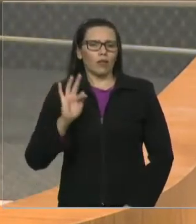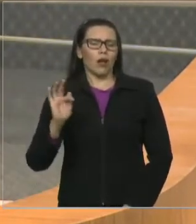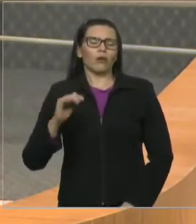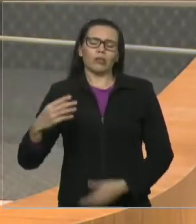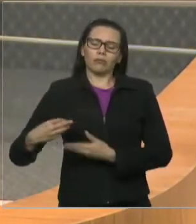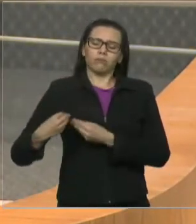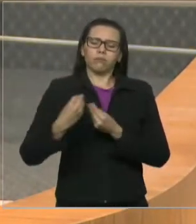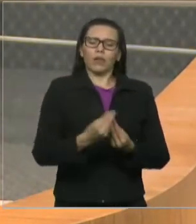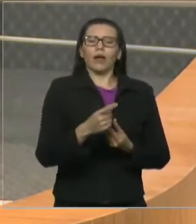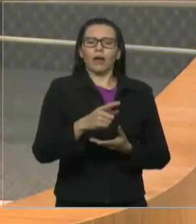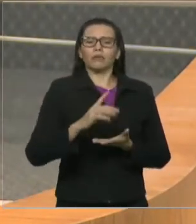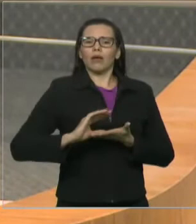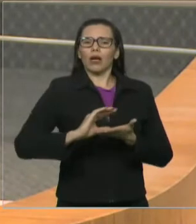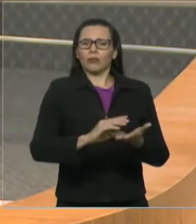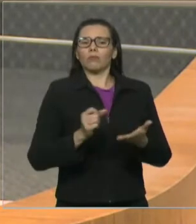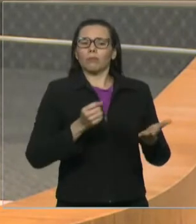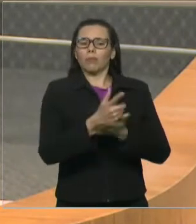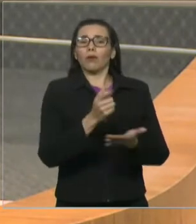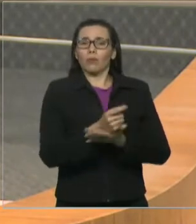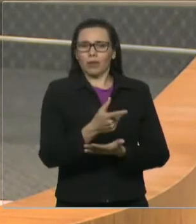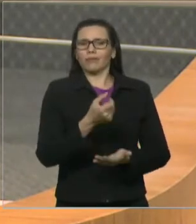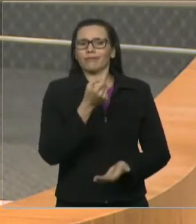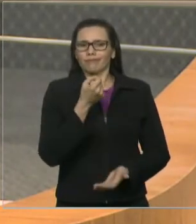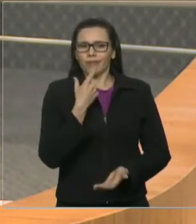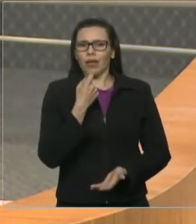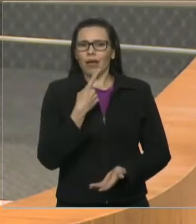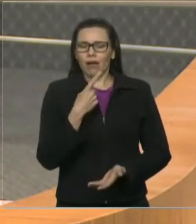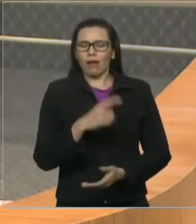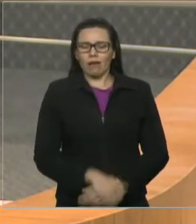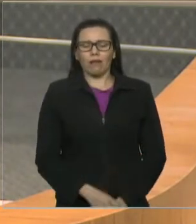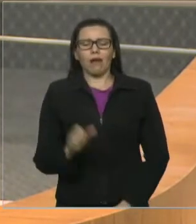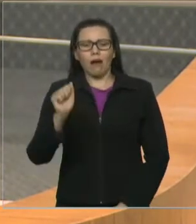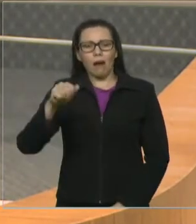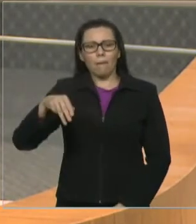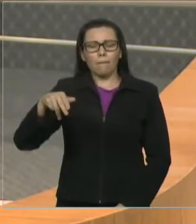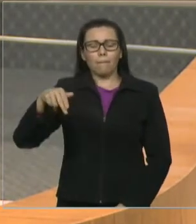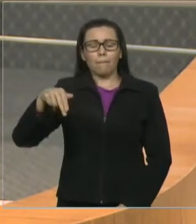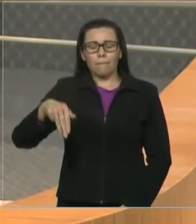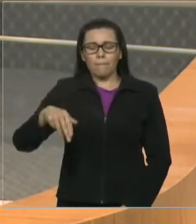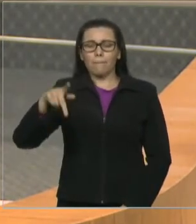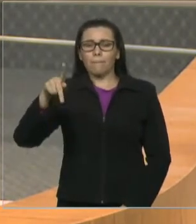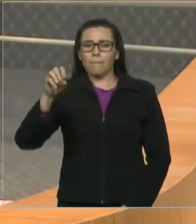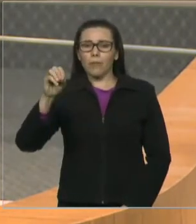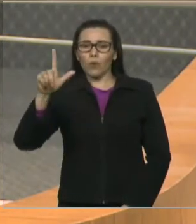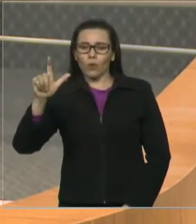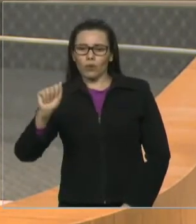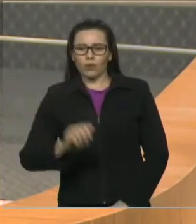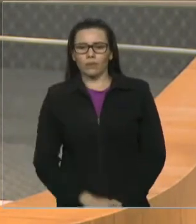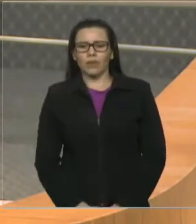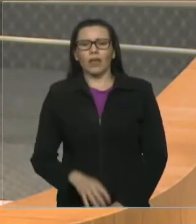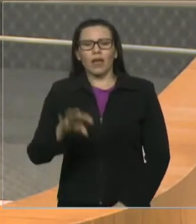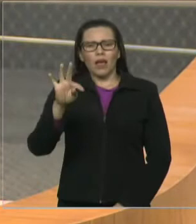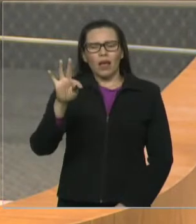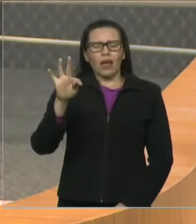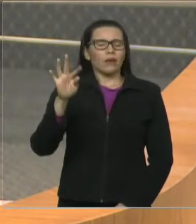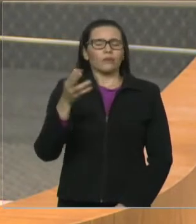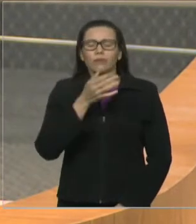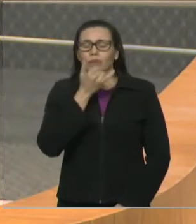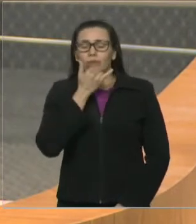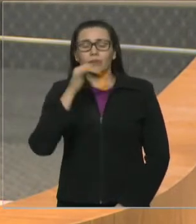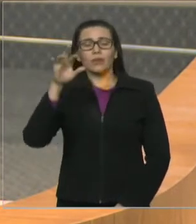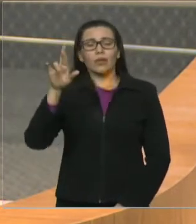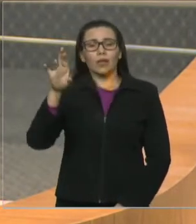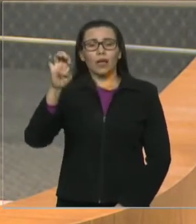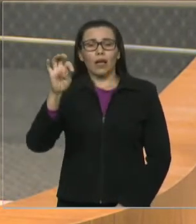medicação. Então, esses pacientes que fazem esse tratamento crônico, porque retocolite, doença de Crohn, são doenças